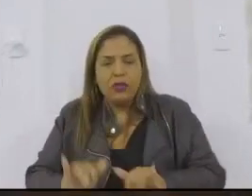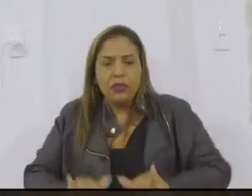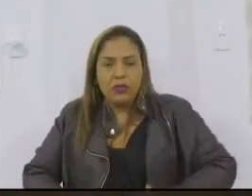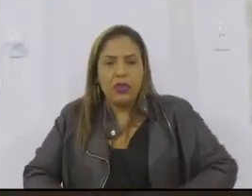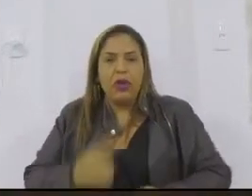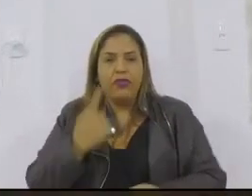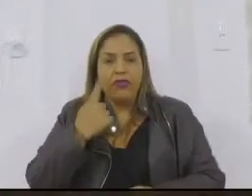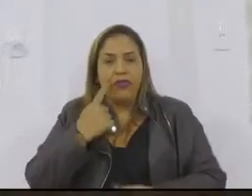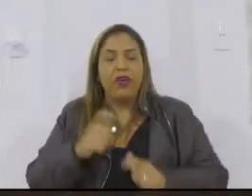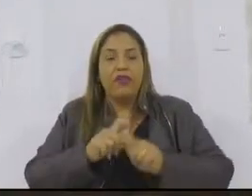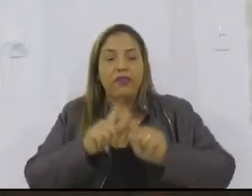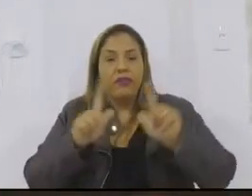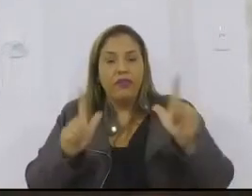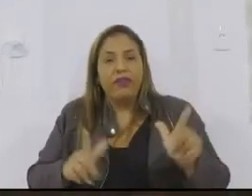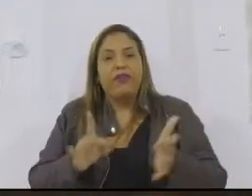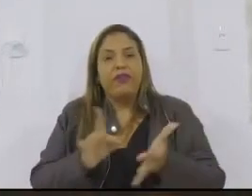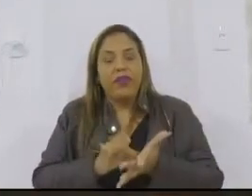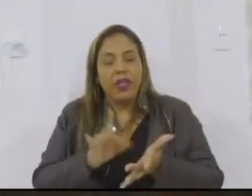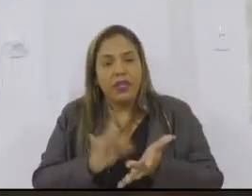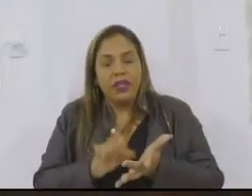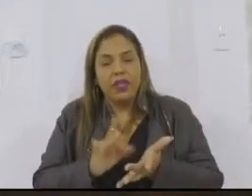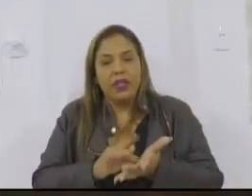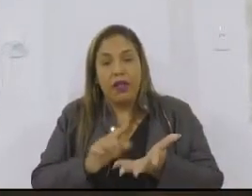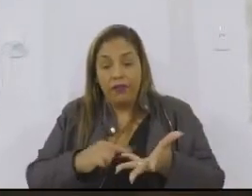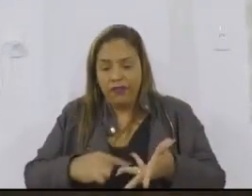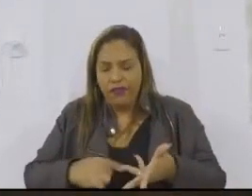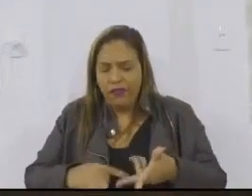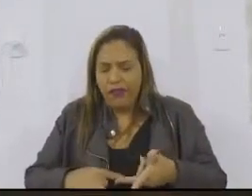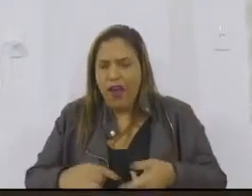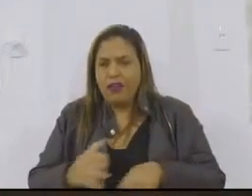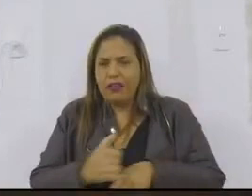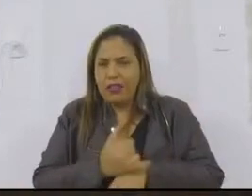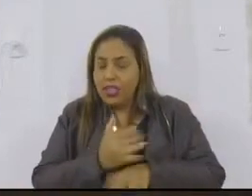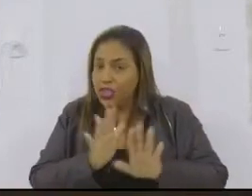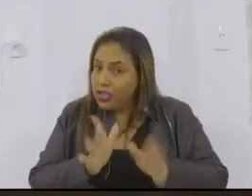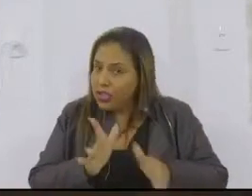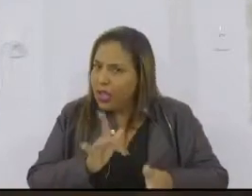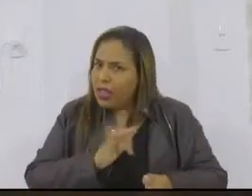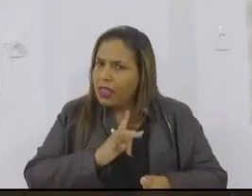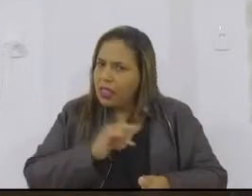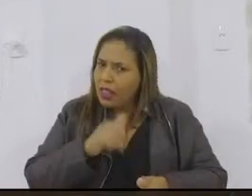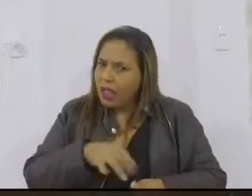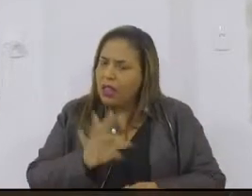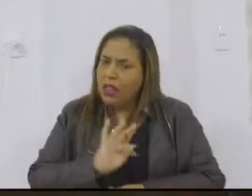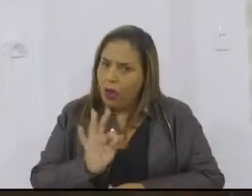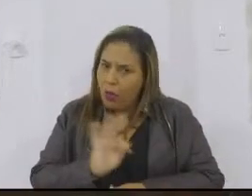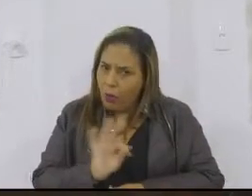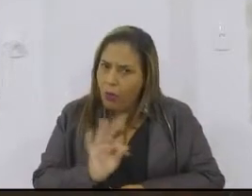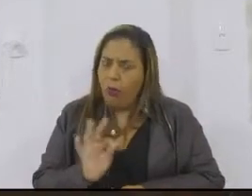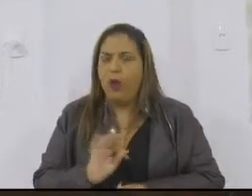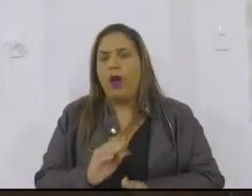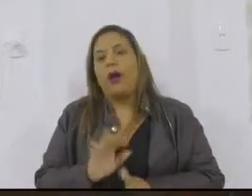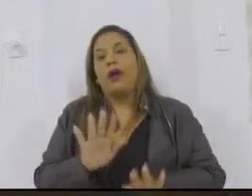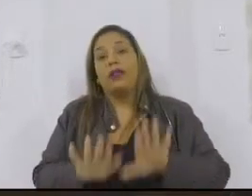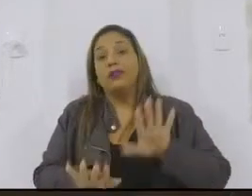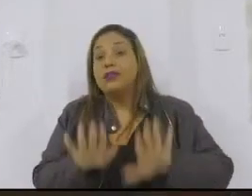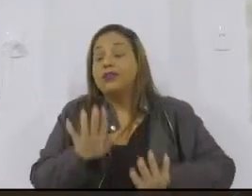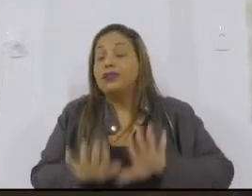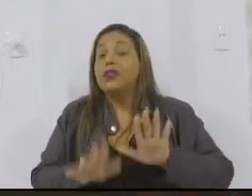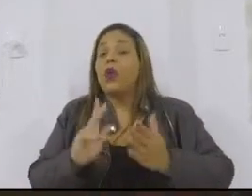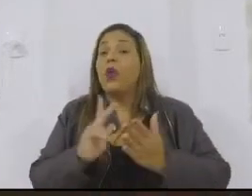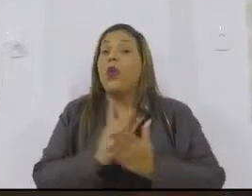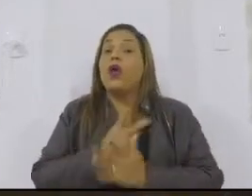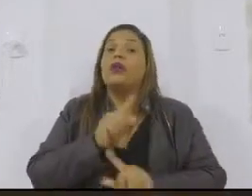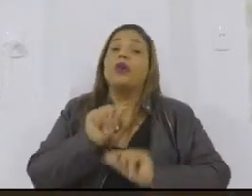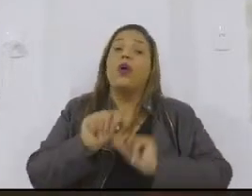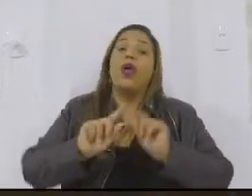Fato público e notório é que vários programas de atendimento às mulheres são oferecidos em nossa cidade. Ocorre que muitas vezes, após o